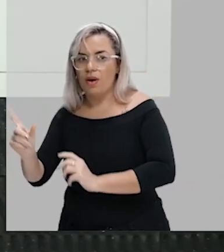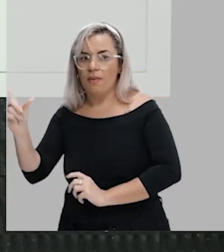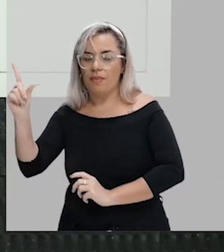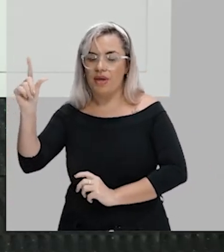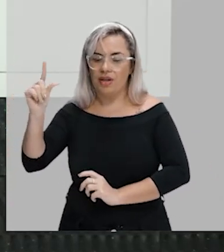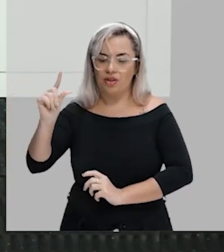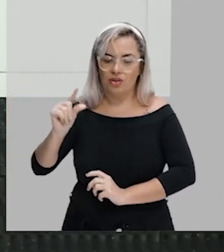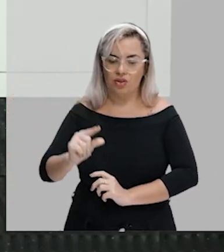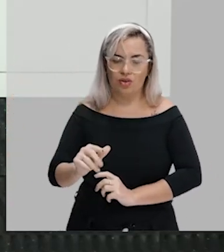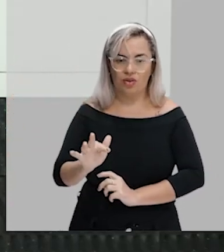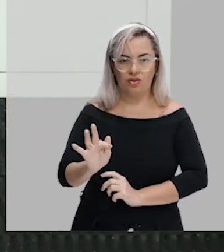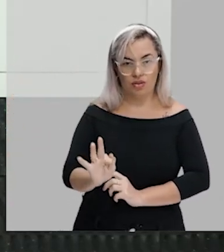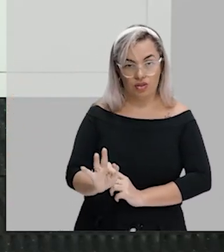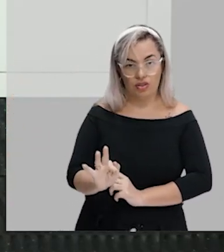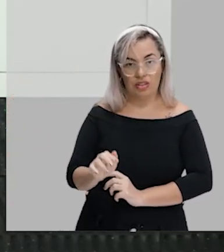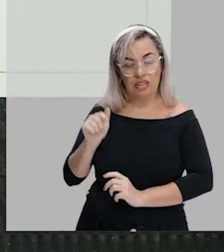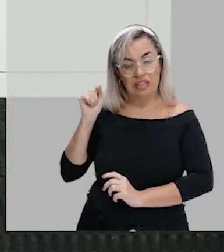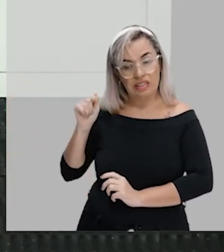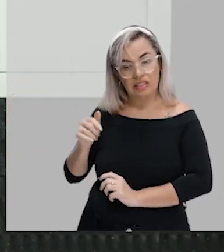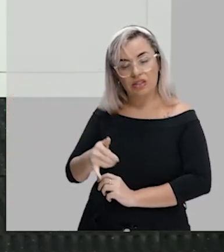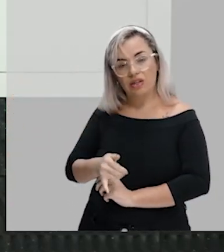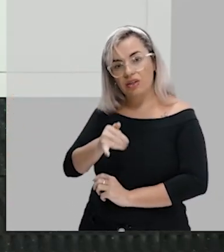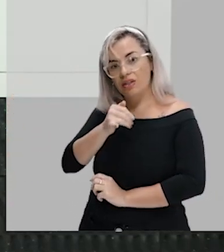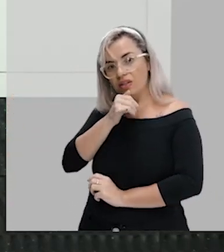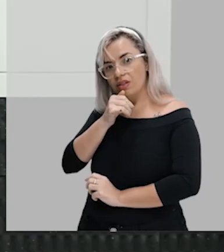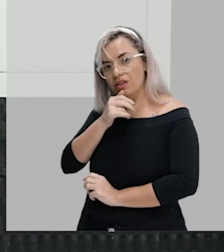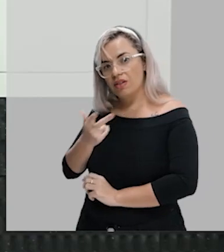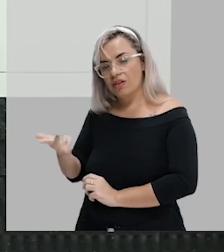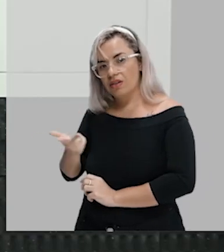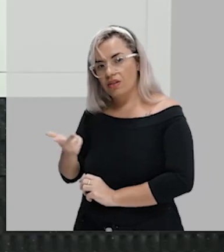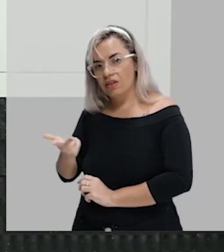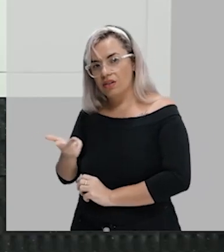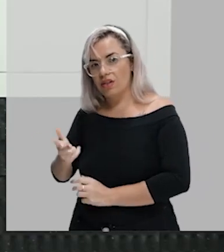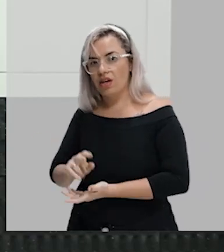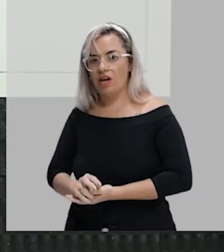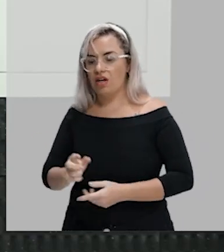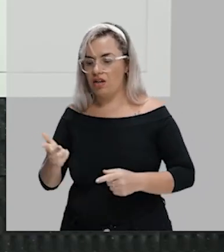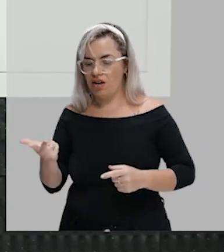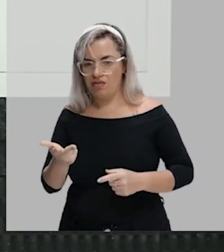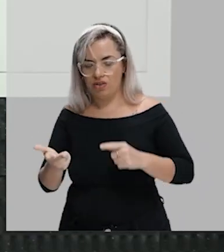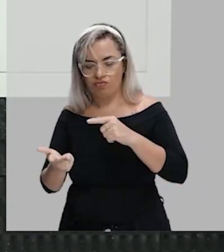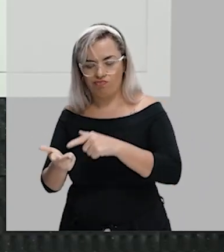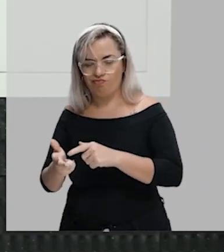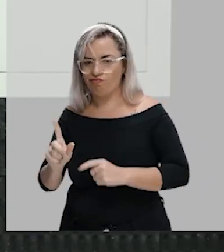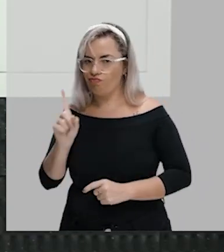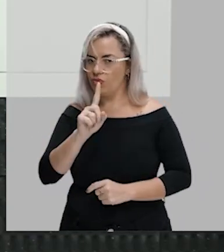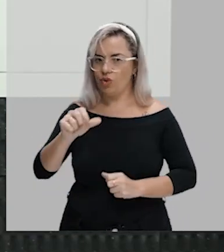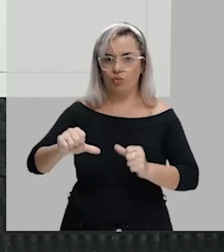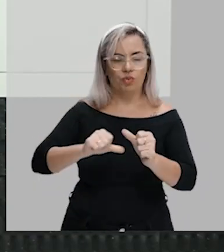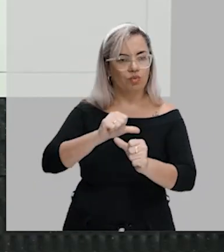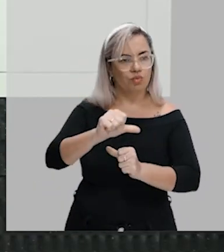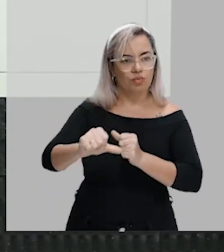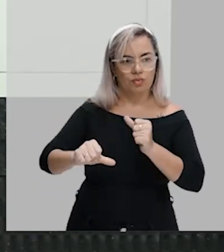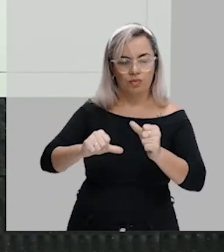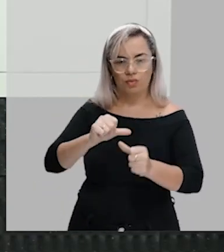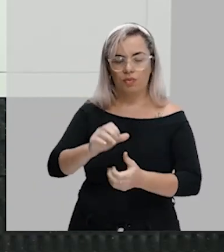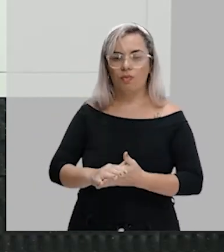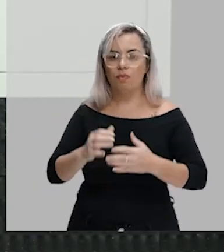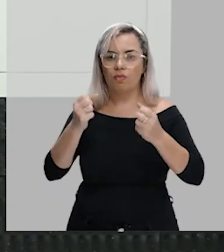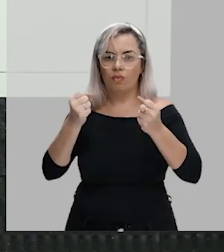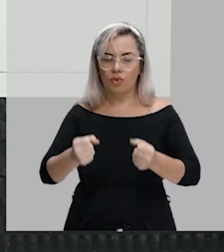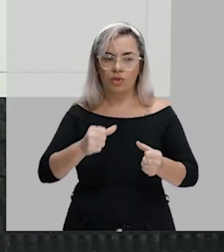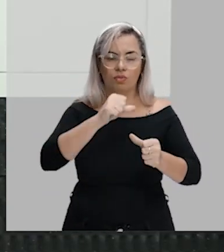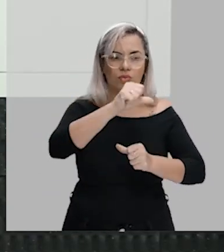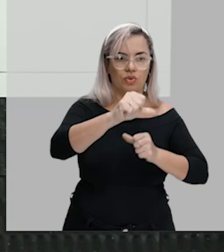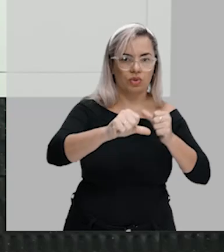na situação da velocidade. Agora que é o seguinte: a velocidade ela não vai mudar, certo? Nós vamos mexer em um, o